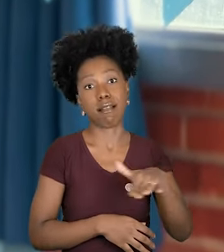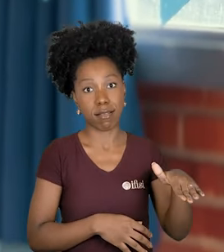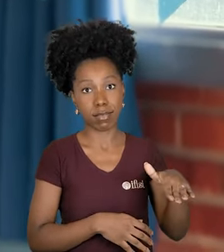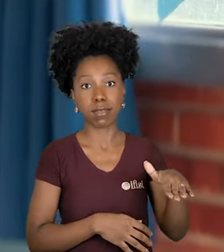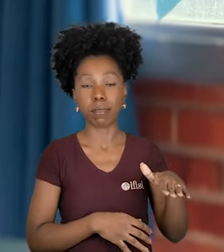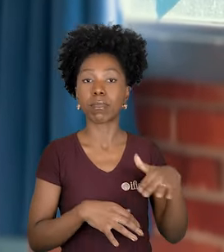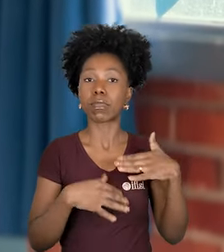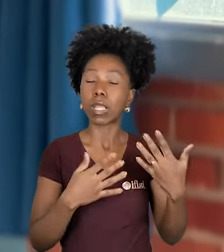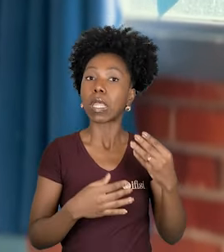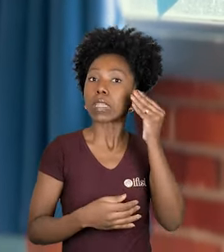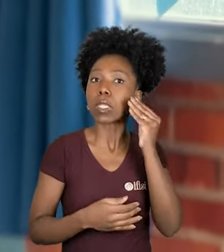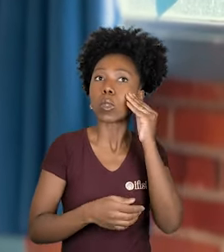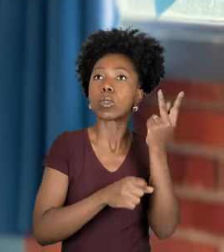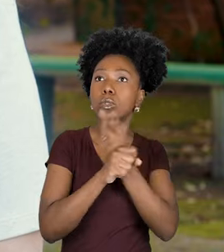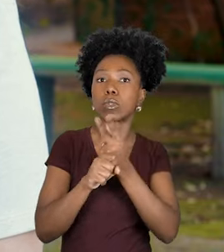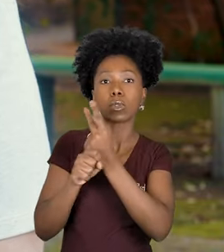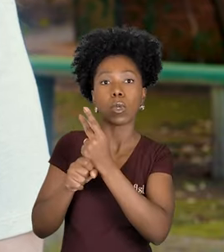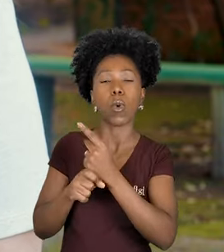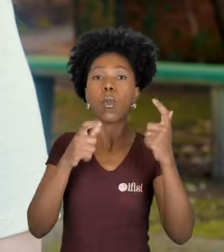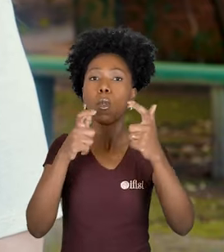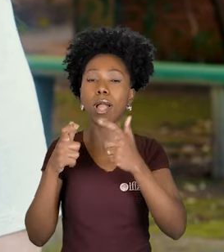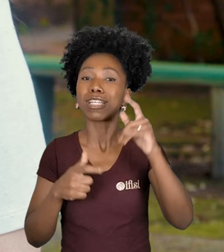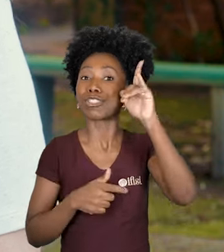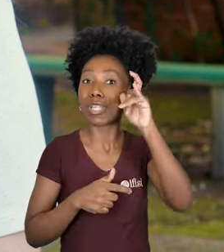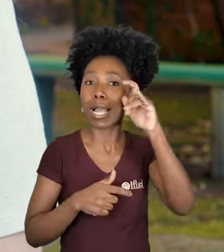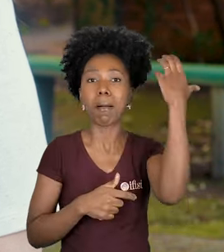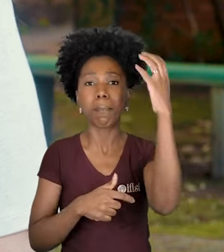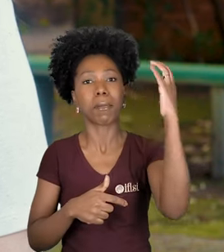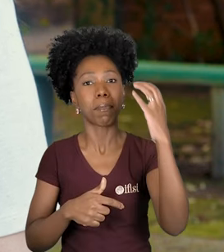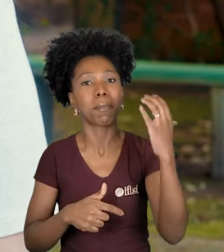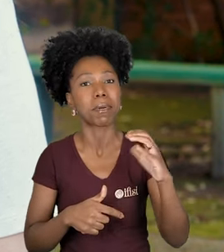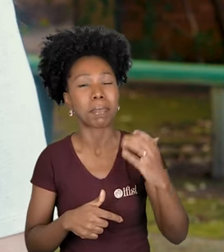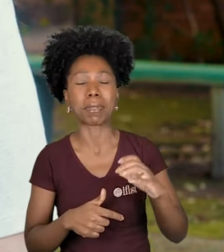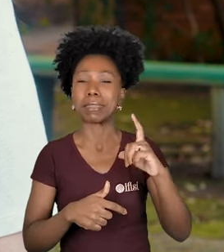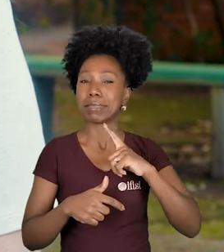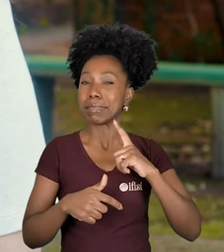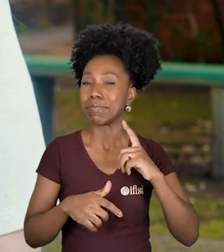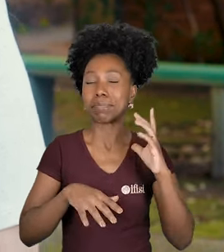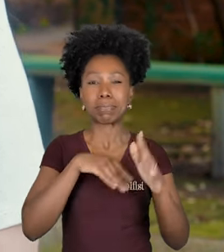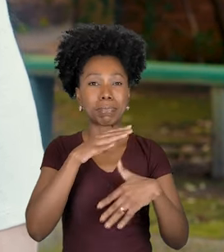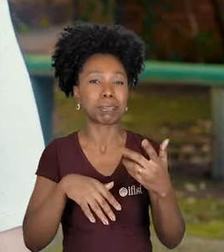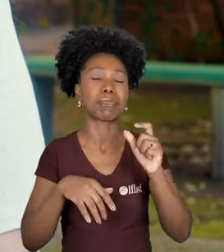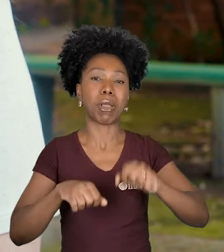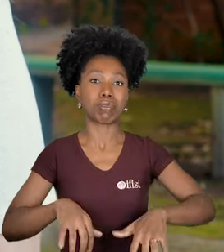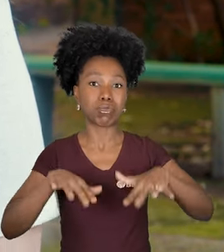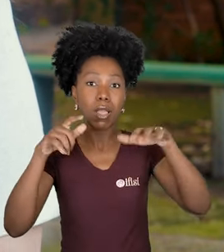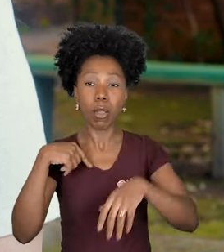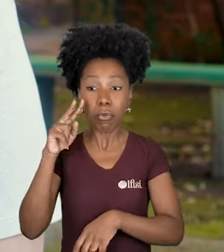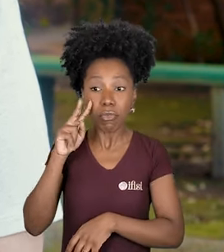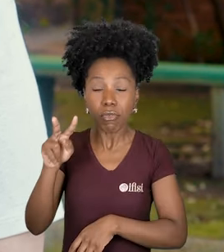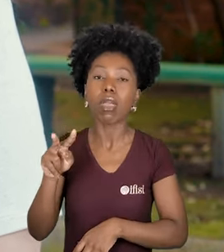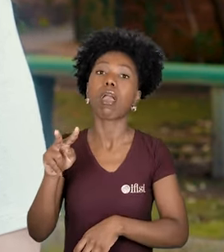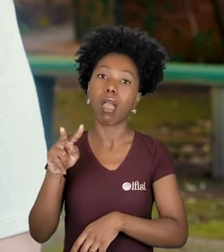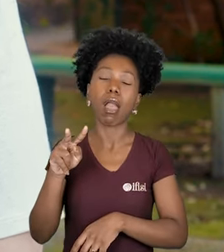crianças. E aí a gente começou a correr atrás de lugar. Eu estava no Instagram, no meio de toda aquela confusão da enchente, e vi o chamado da Manu